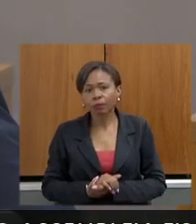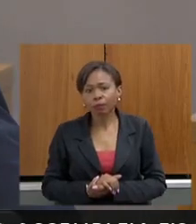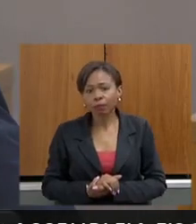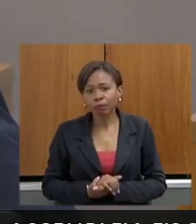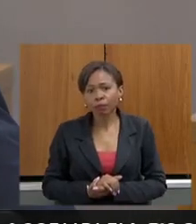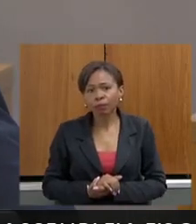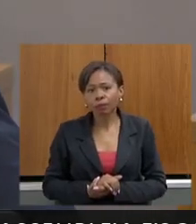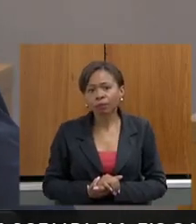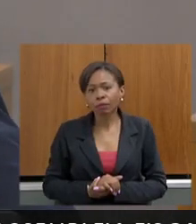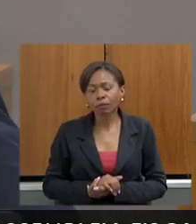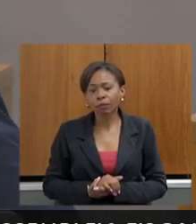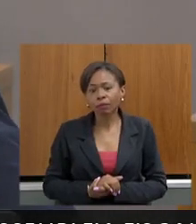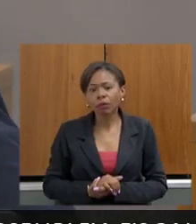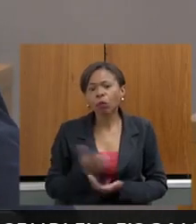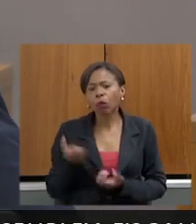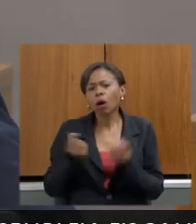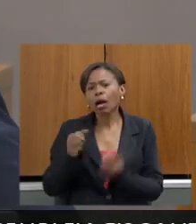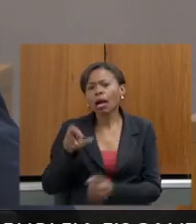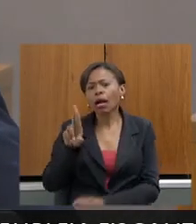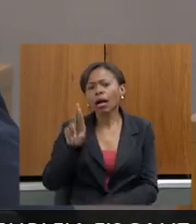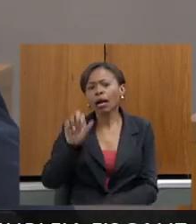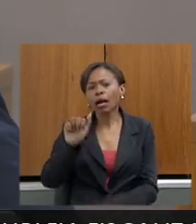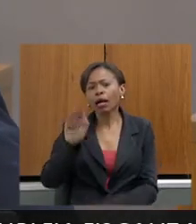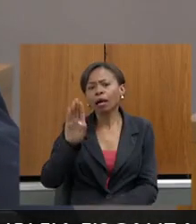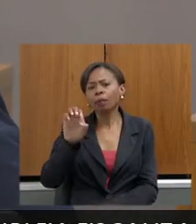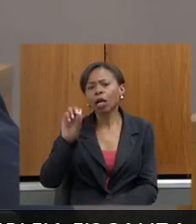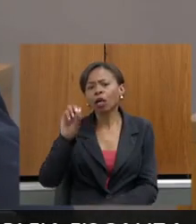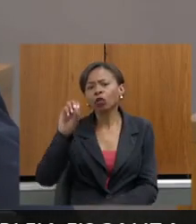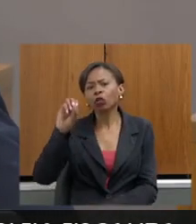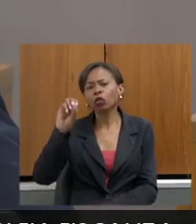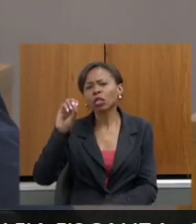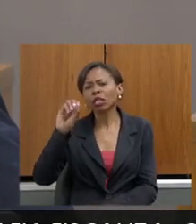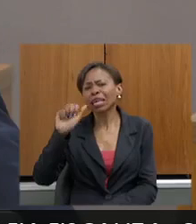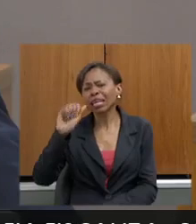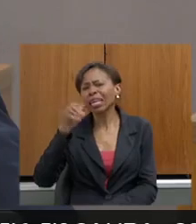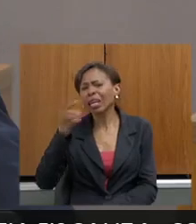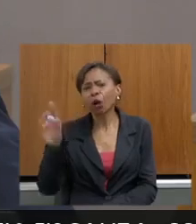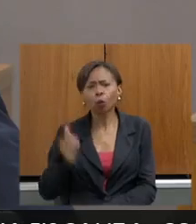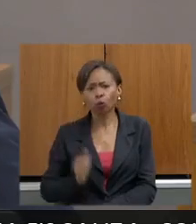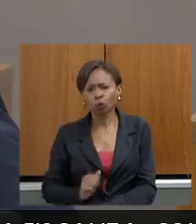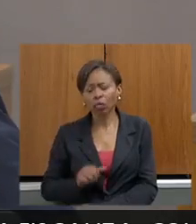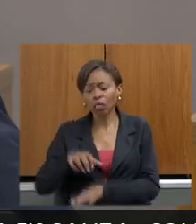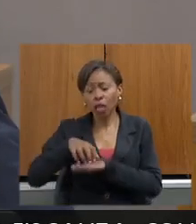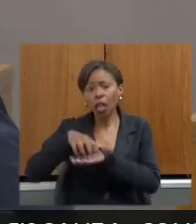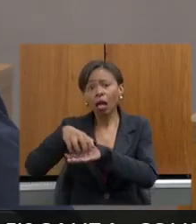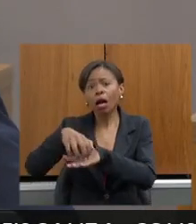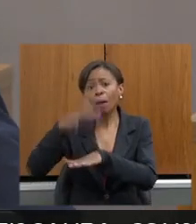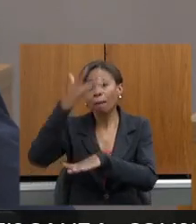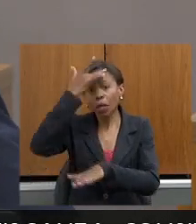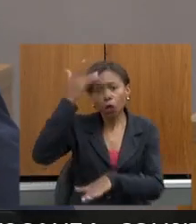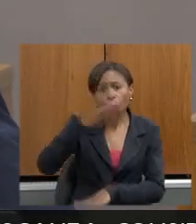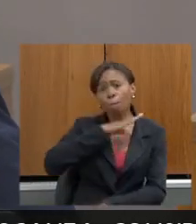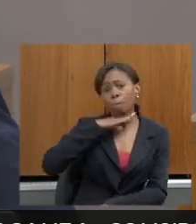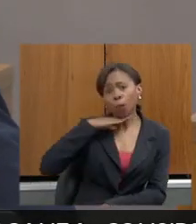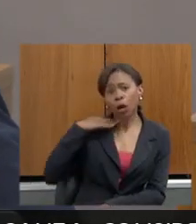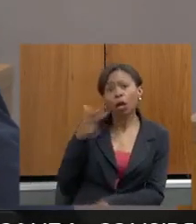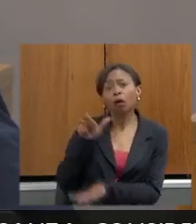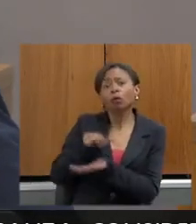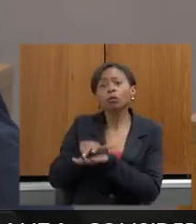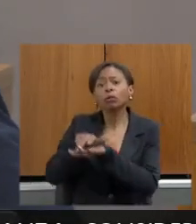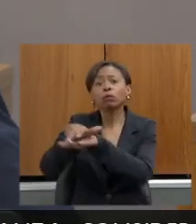E cadê o Saber coins bom então o transporte de uma pessoa que morreu tá sendo feito por